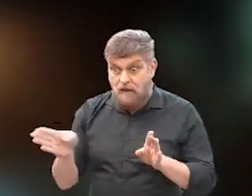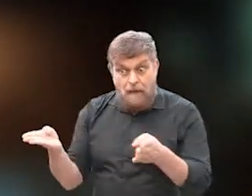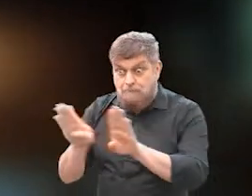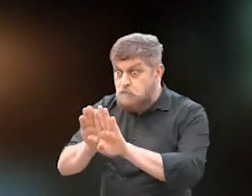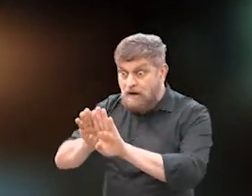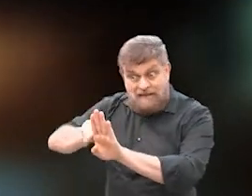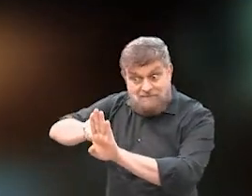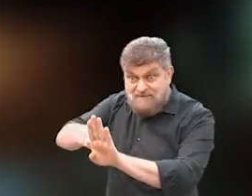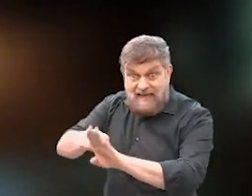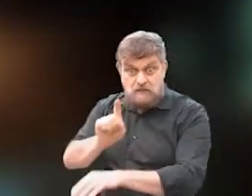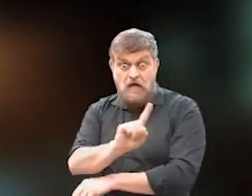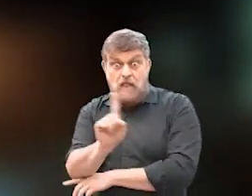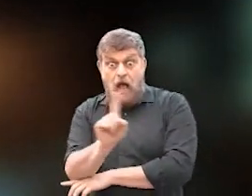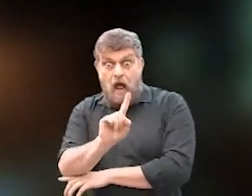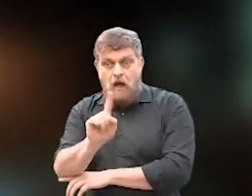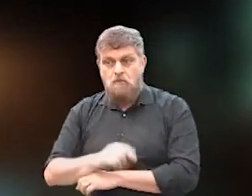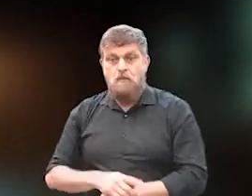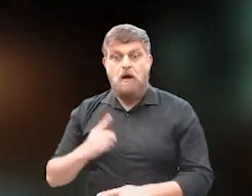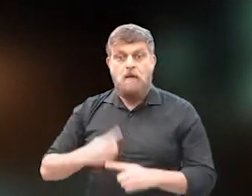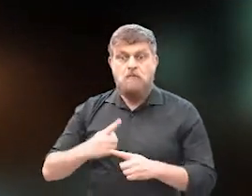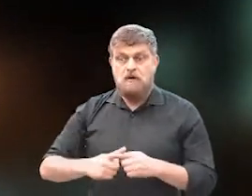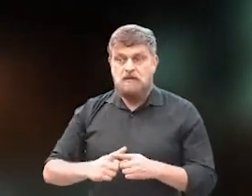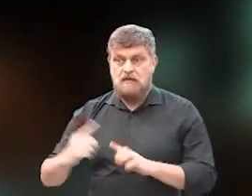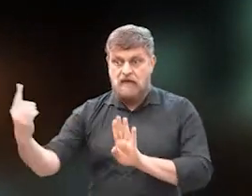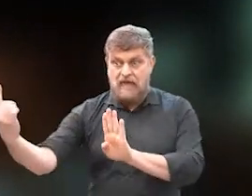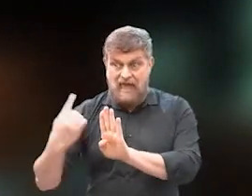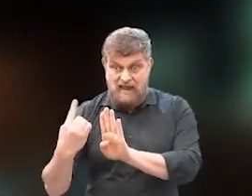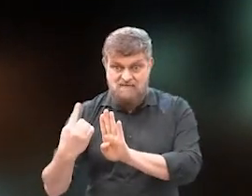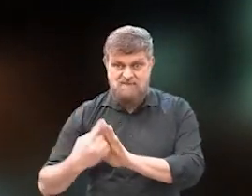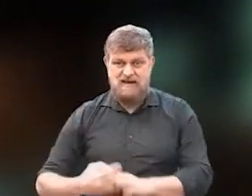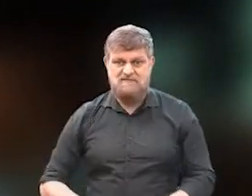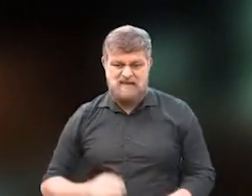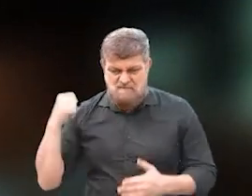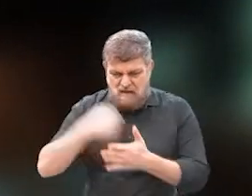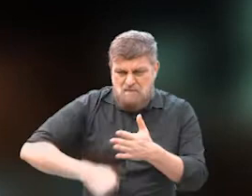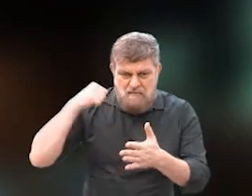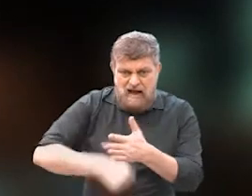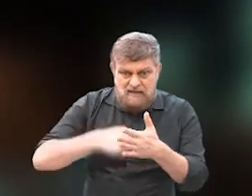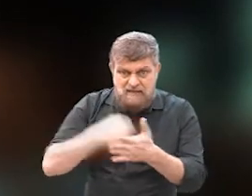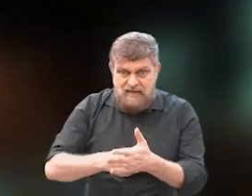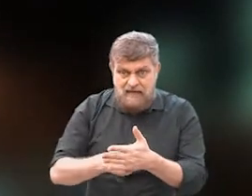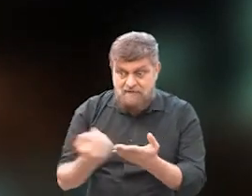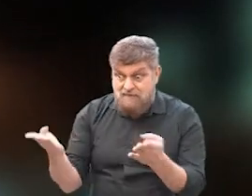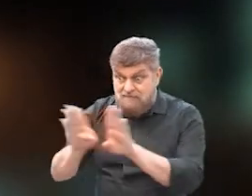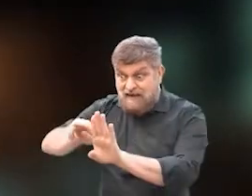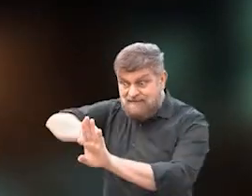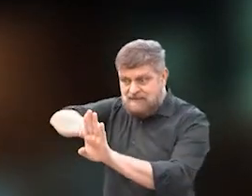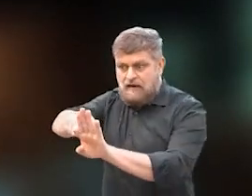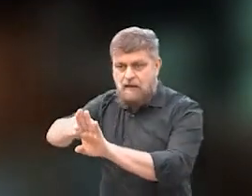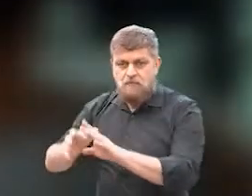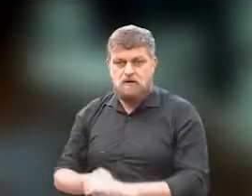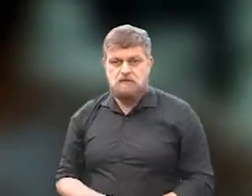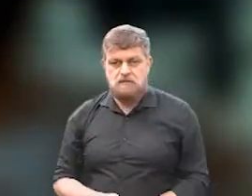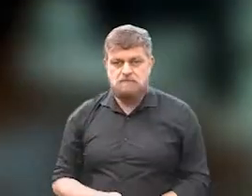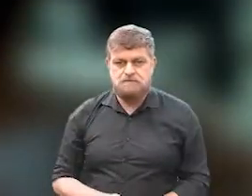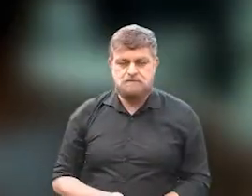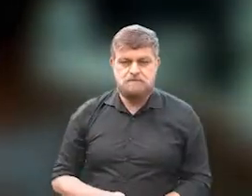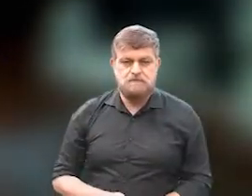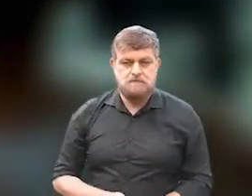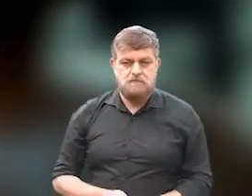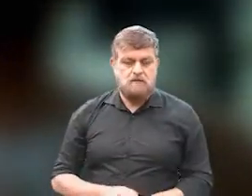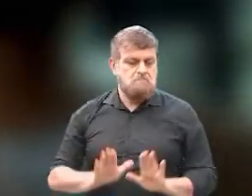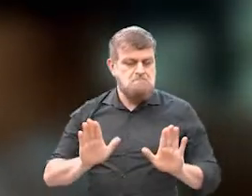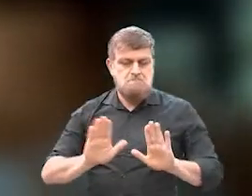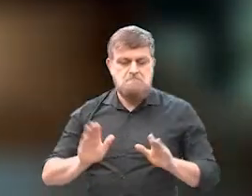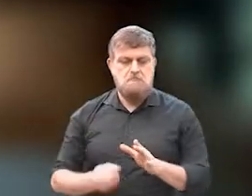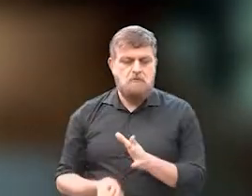fulano, ele vai aí, vai acabar com você, vai arrebentar, porém, e chamar o SAMU. Mas ele não